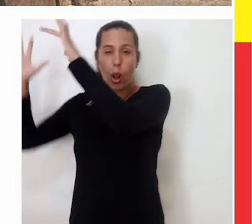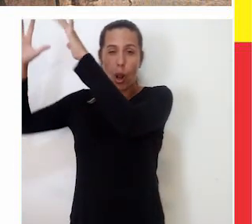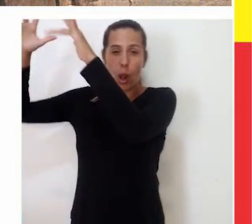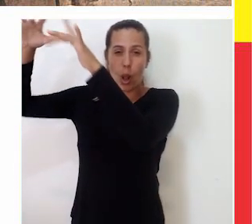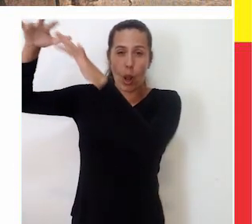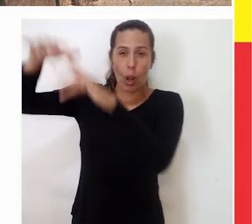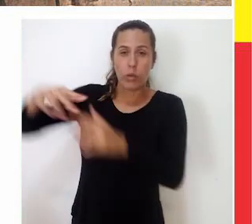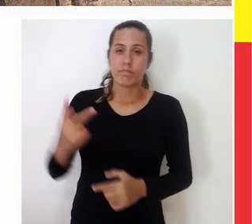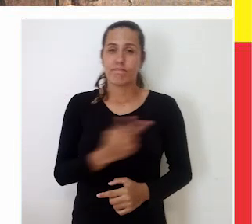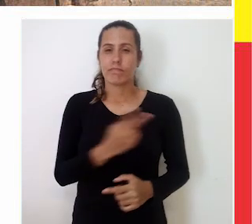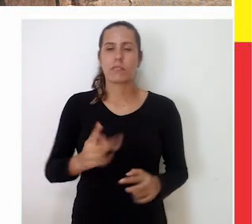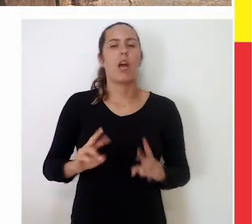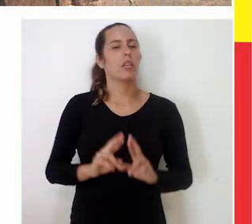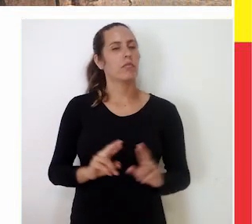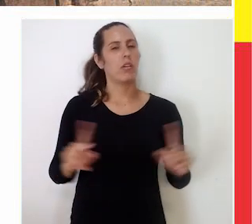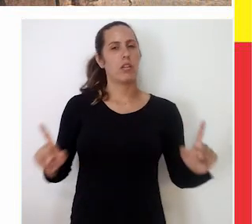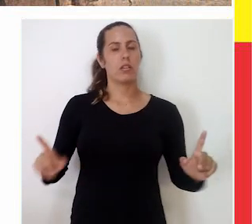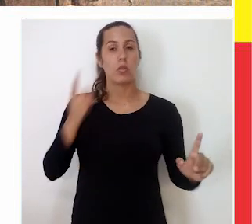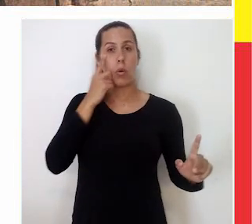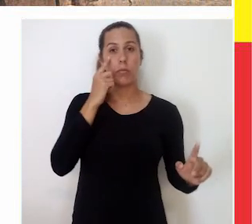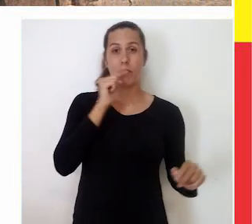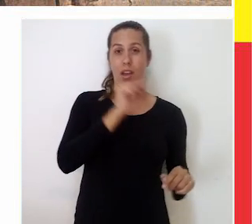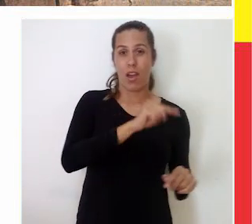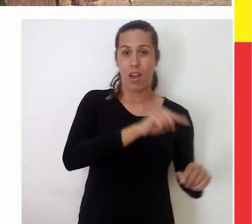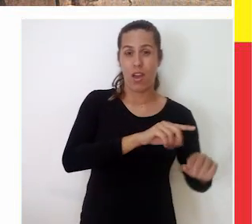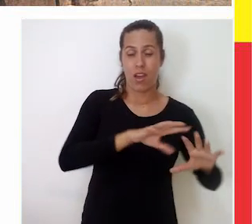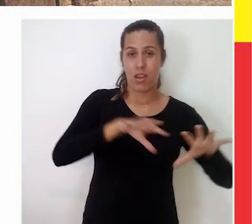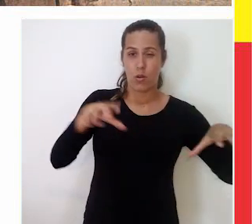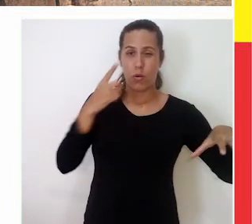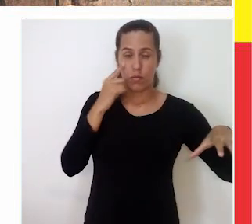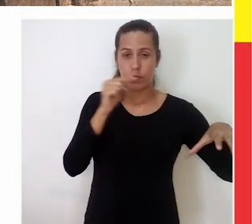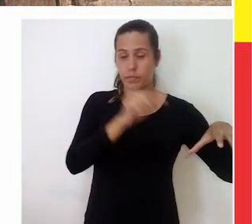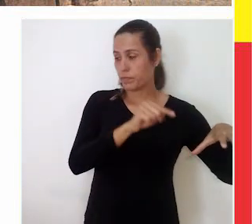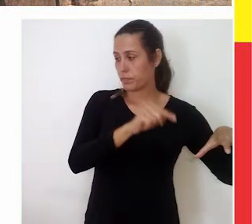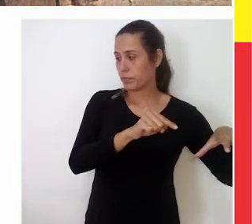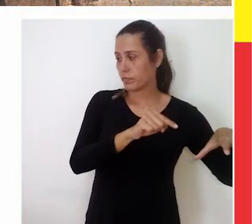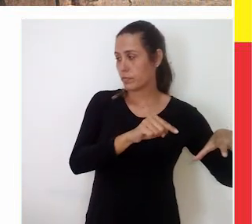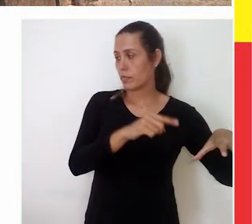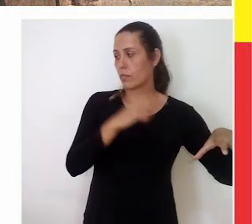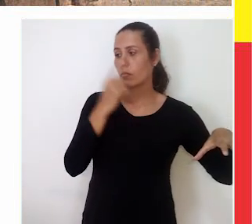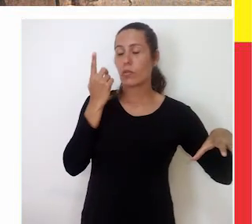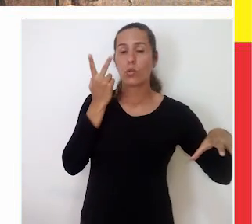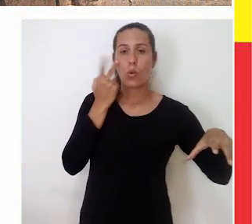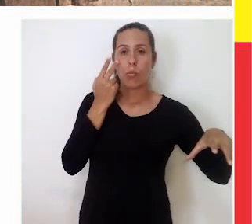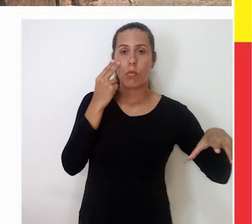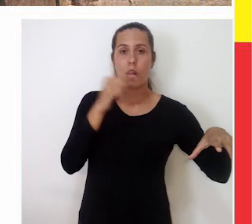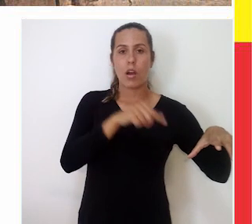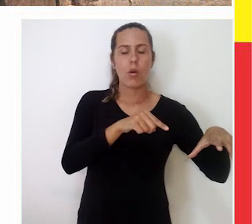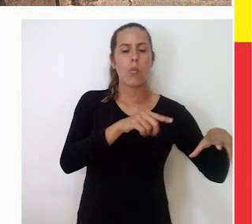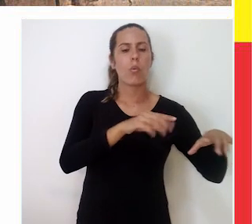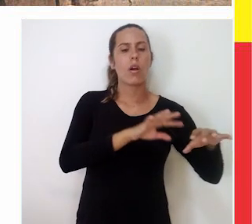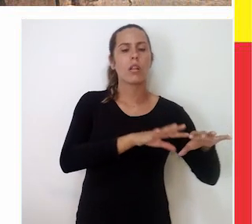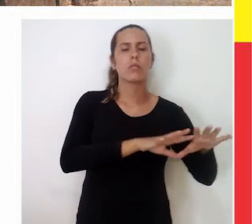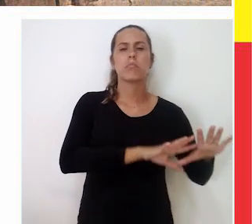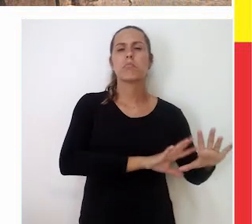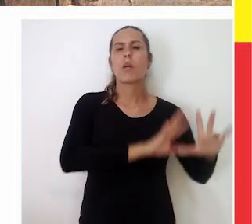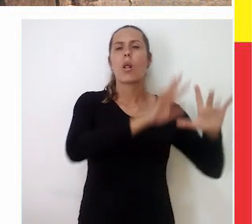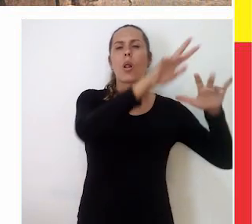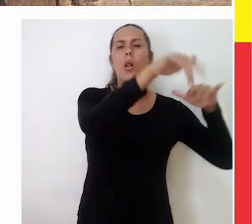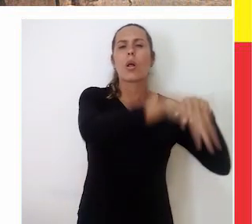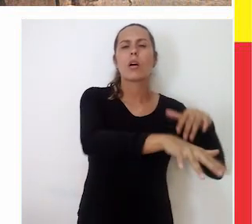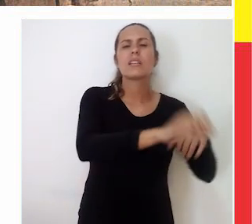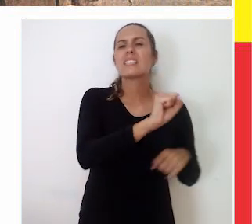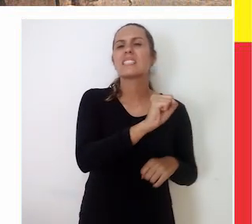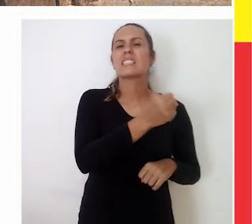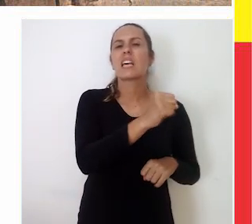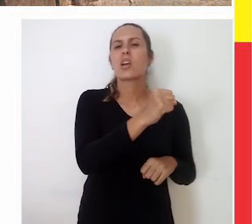porto. A onda normal, olha só, vejam a imagem, é uma onda que possui uma frequência de